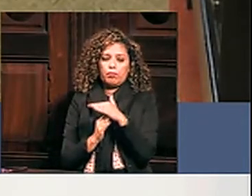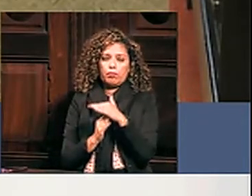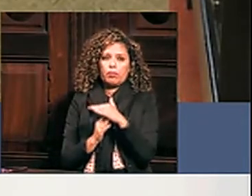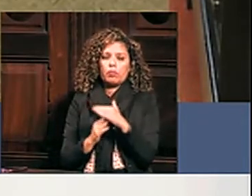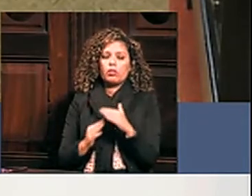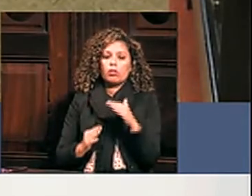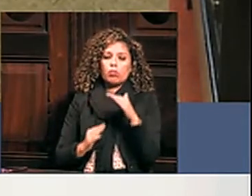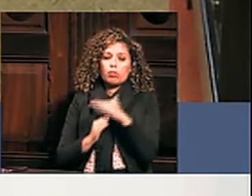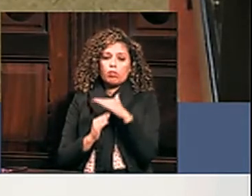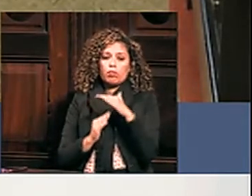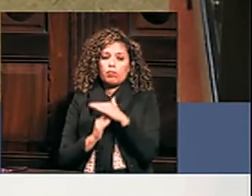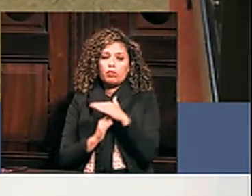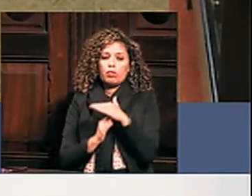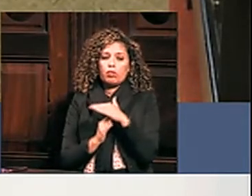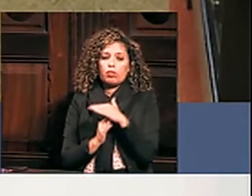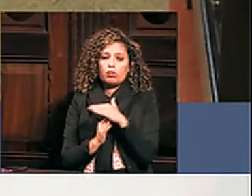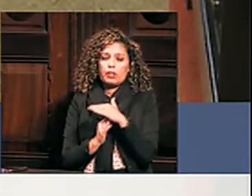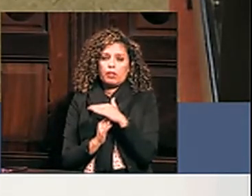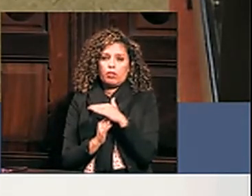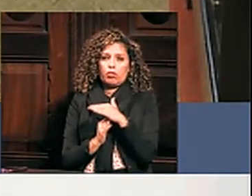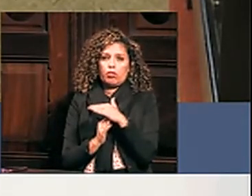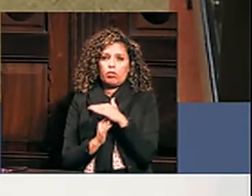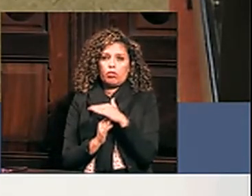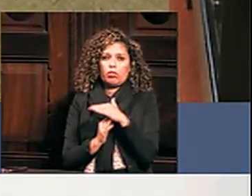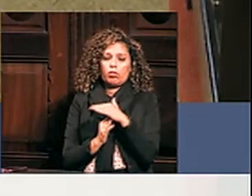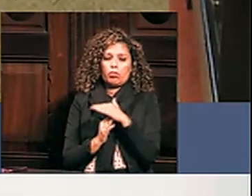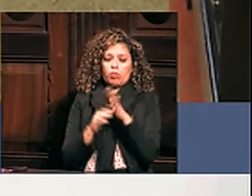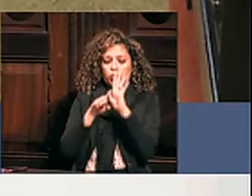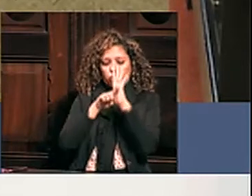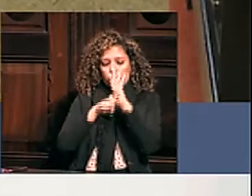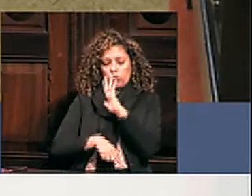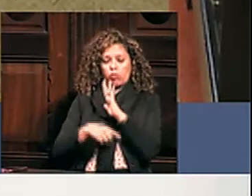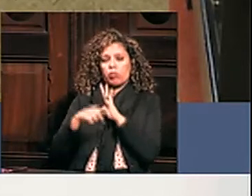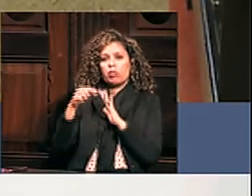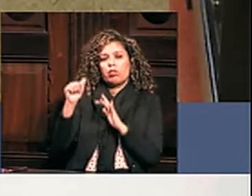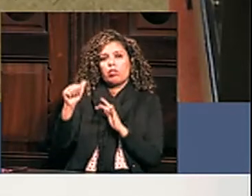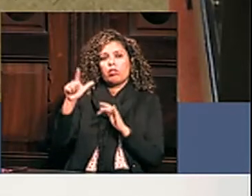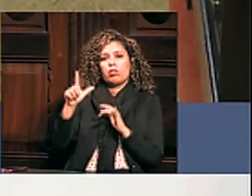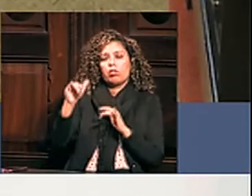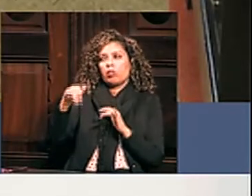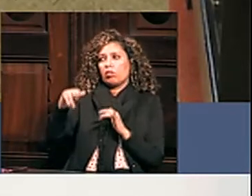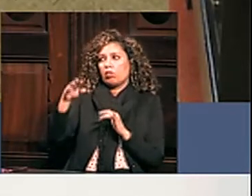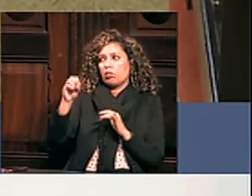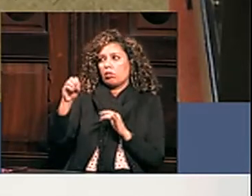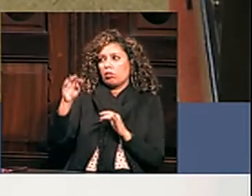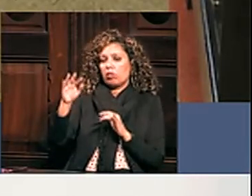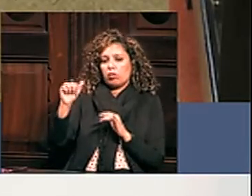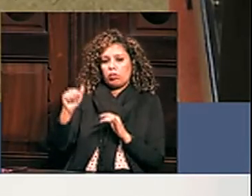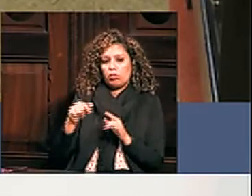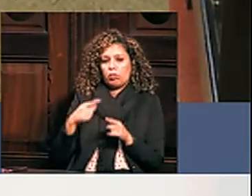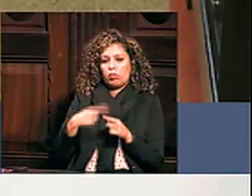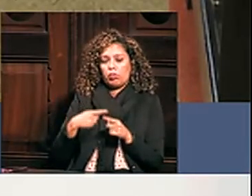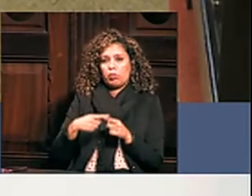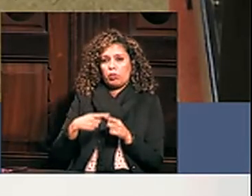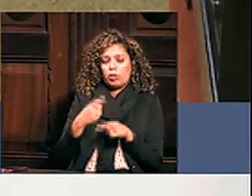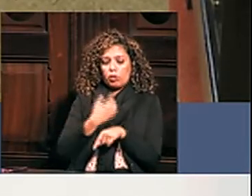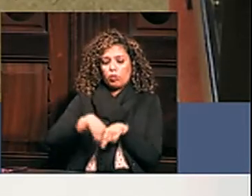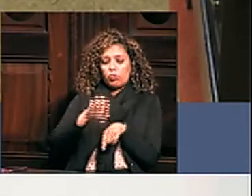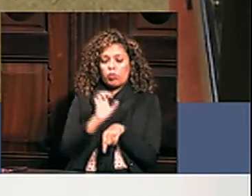mínimo, máximo, que a gente pode reduzir uma alíquota. Porque a alíquota interestadual é